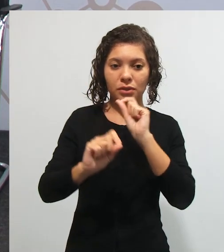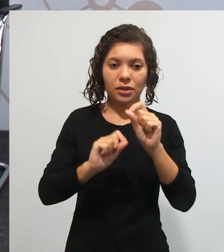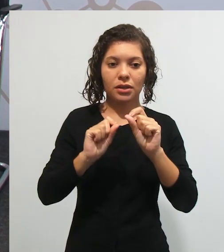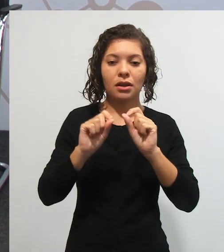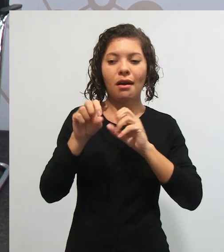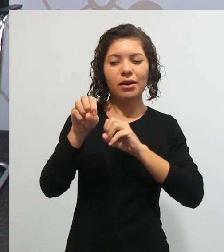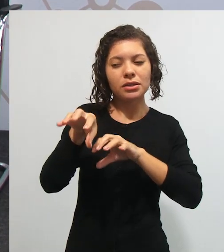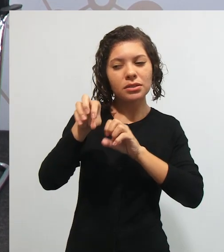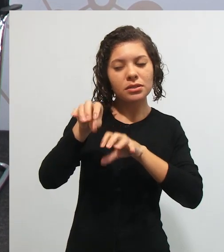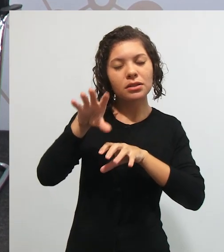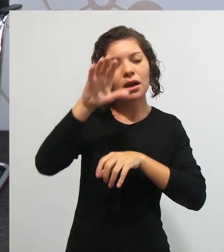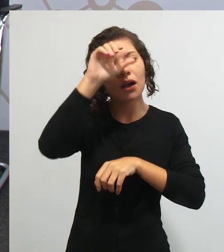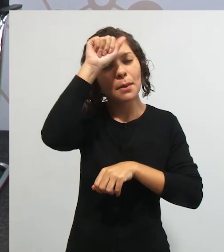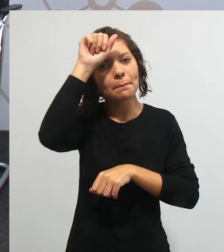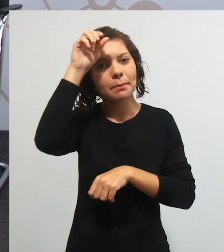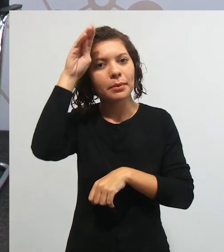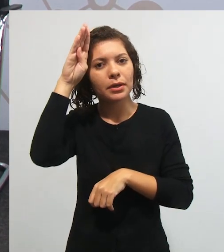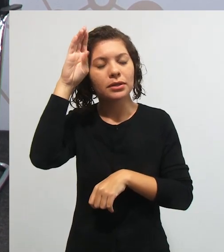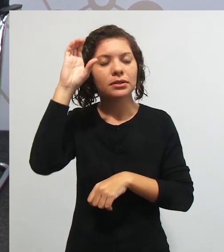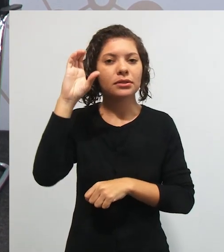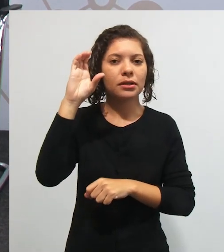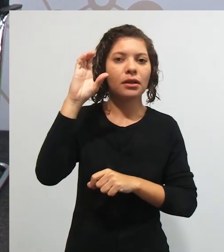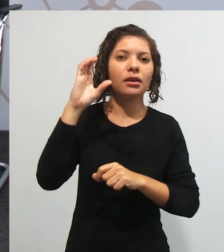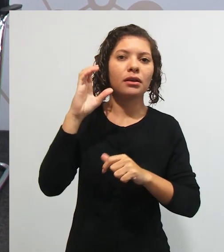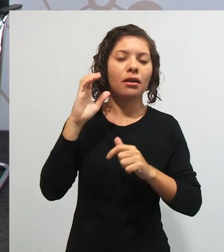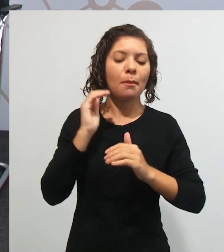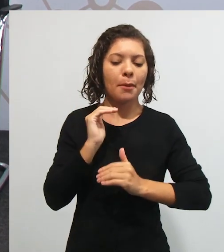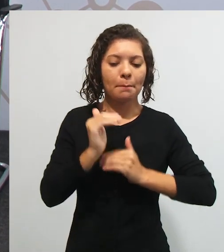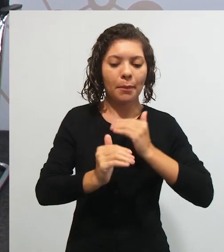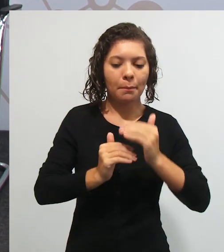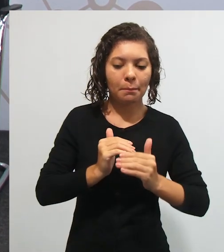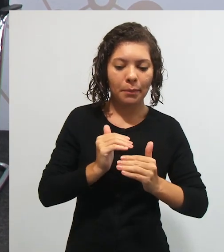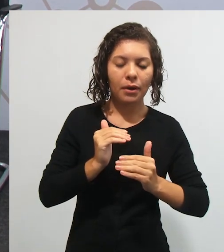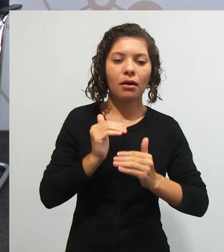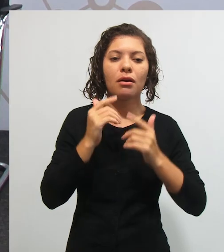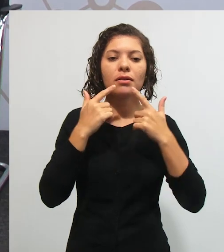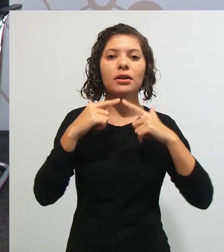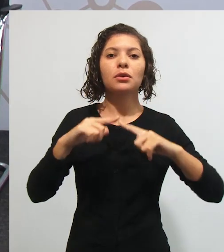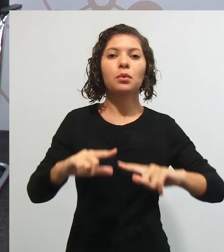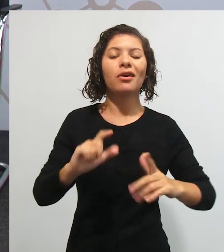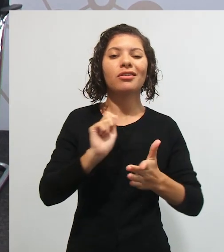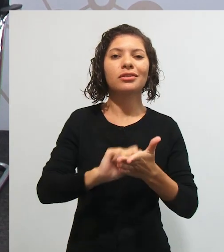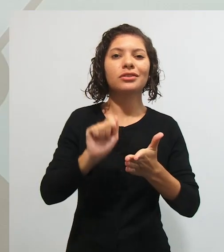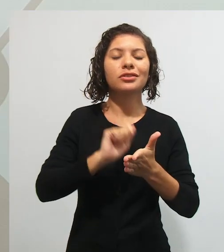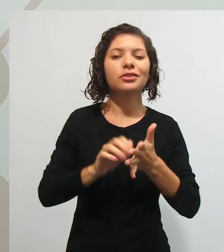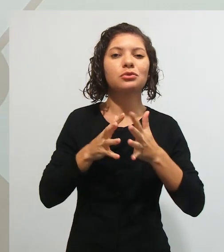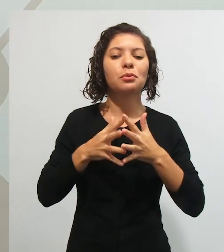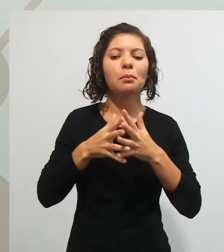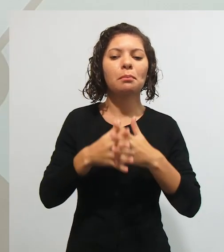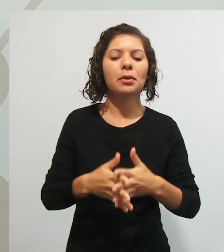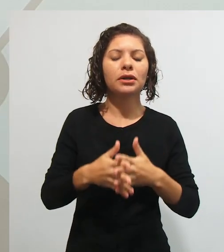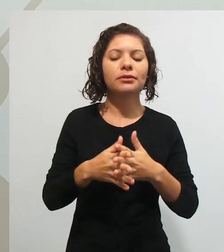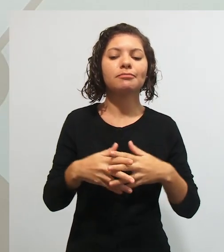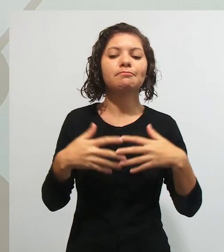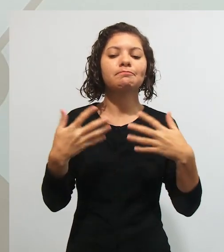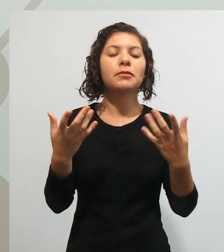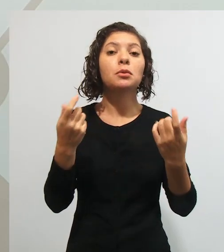de alfabetização, o ato de desenvolvimento da linguagem escrita muito mais complexo. Então, qual é o